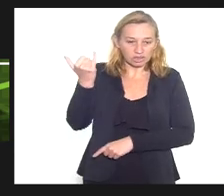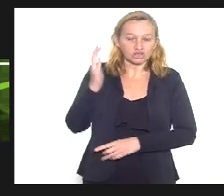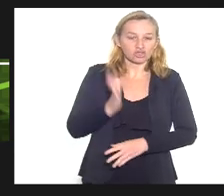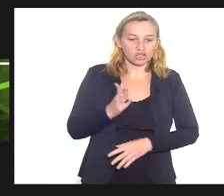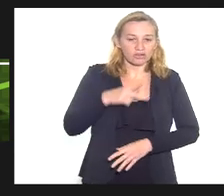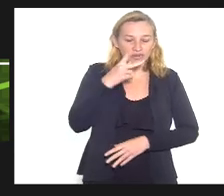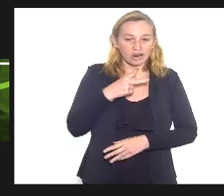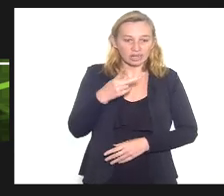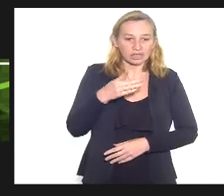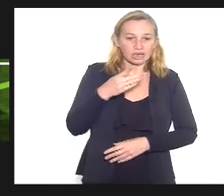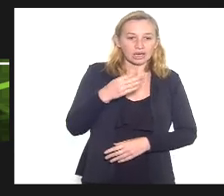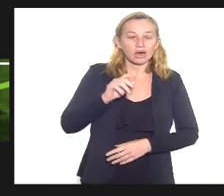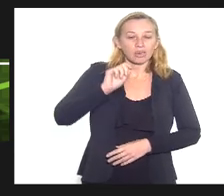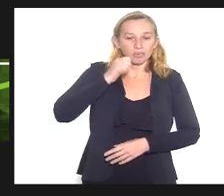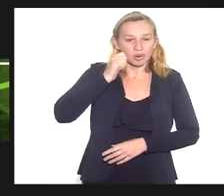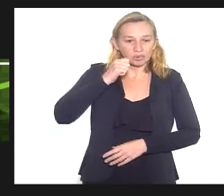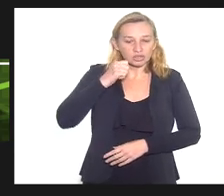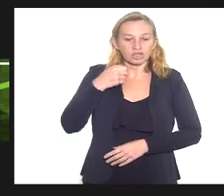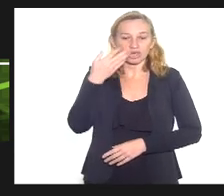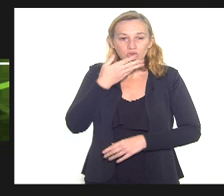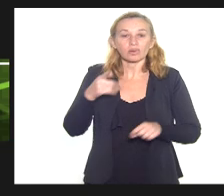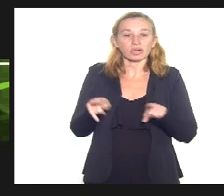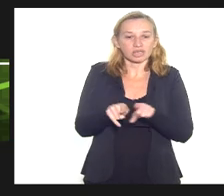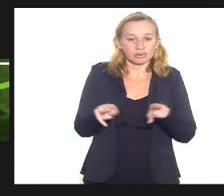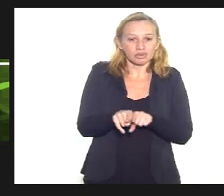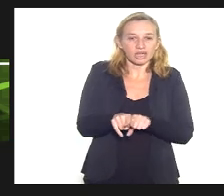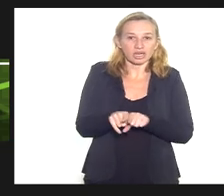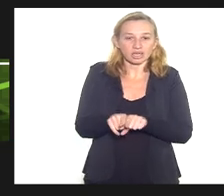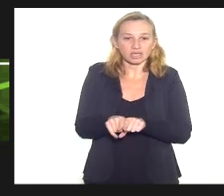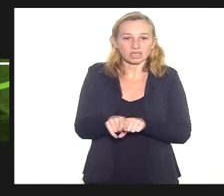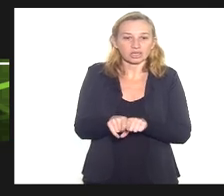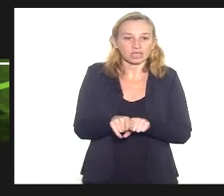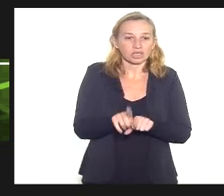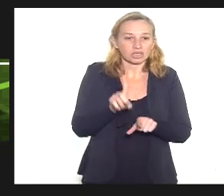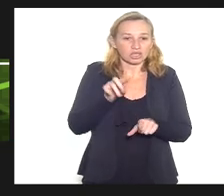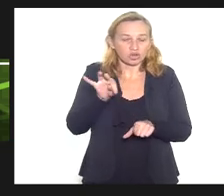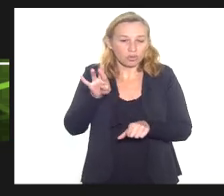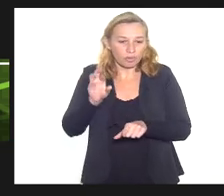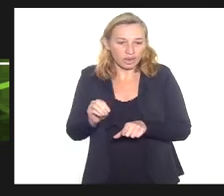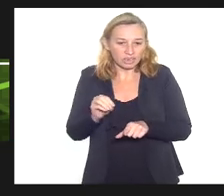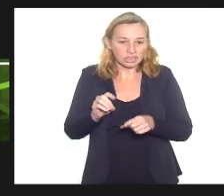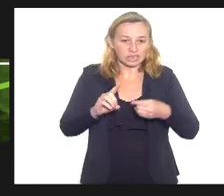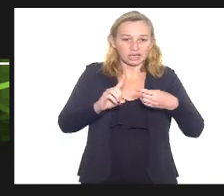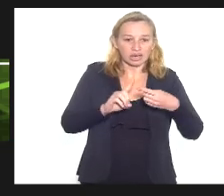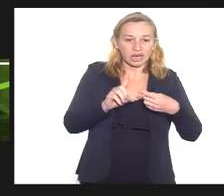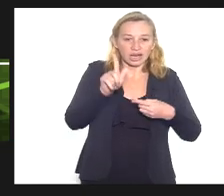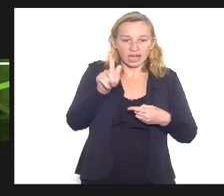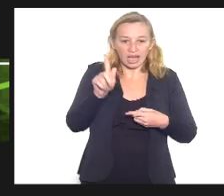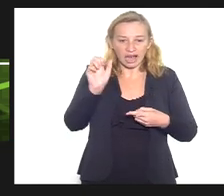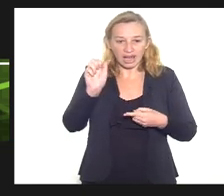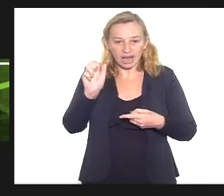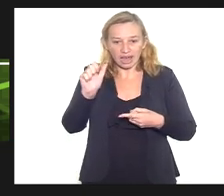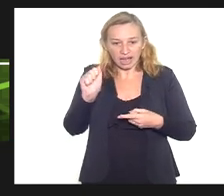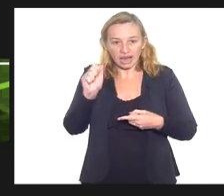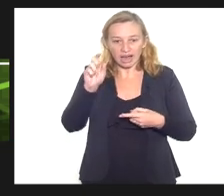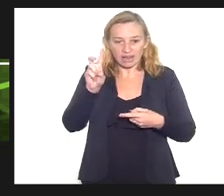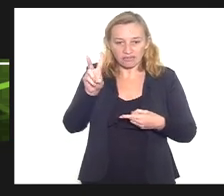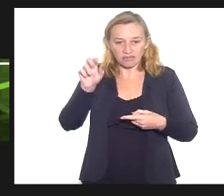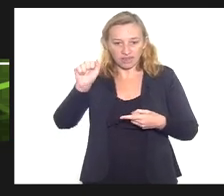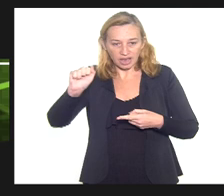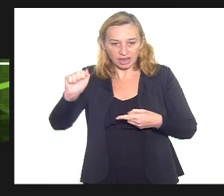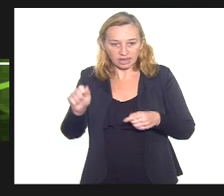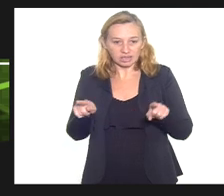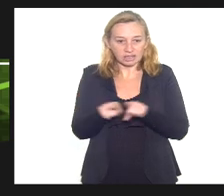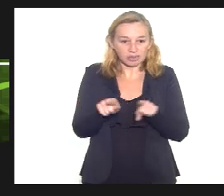Pão de Açúcar, mas tem também descobertas chamadas Gávea e Seate. É